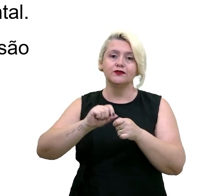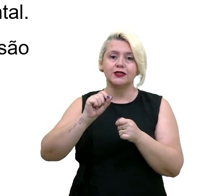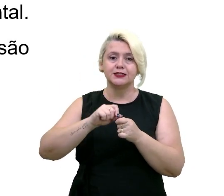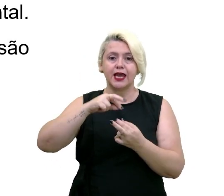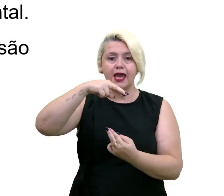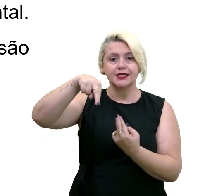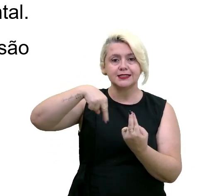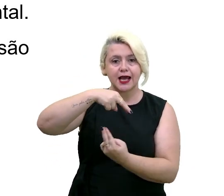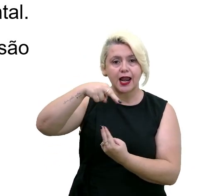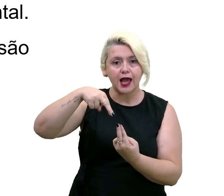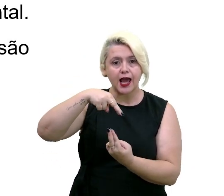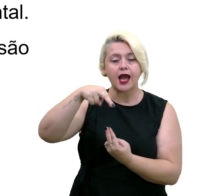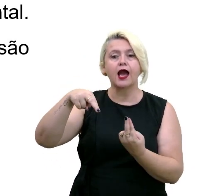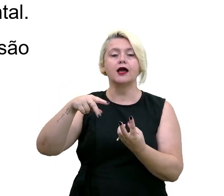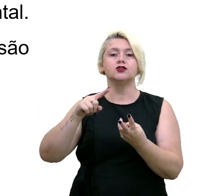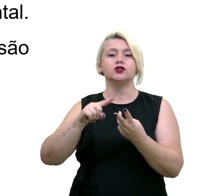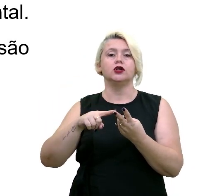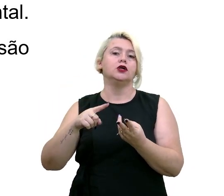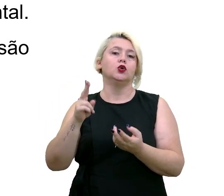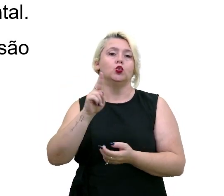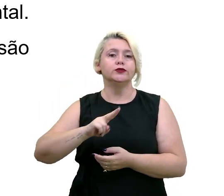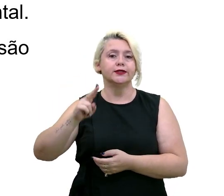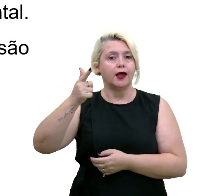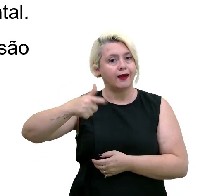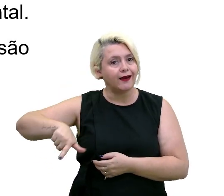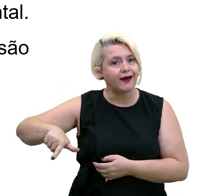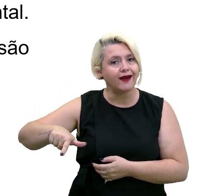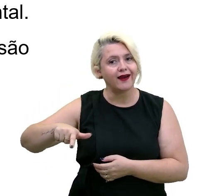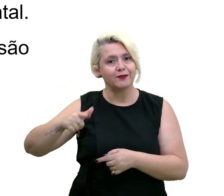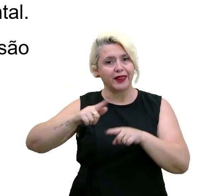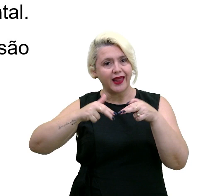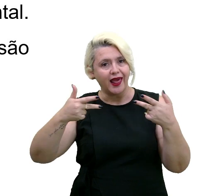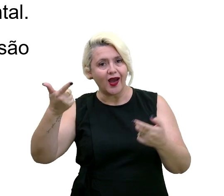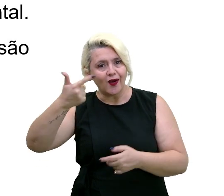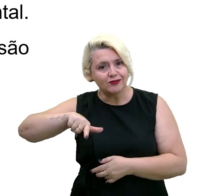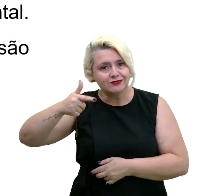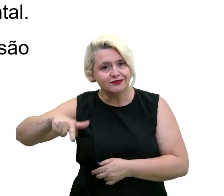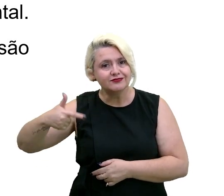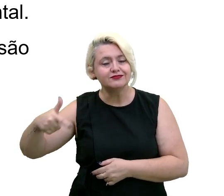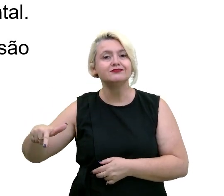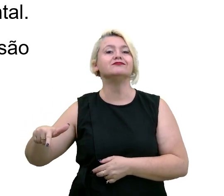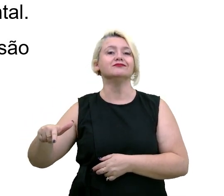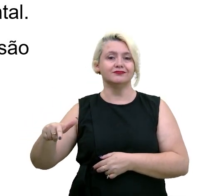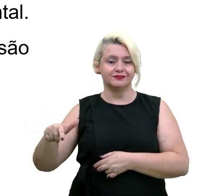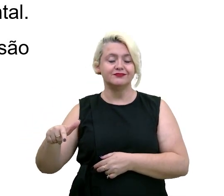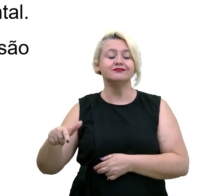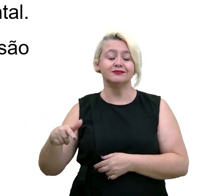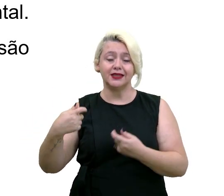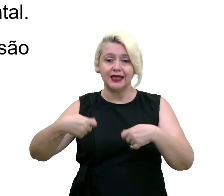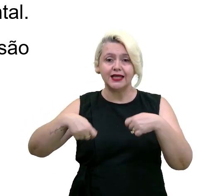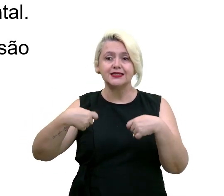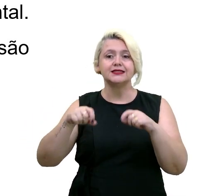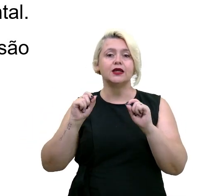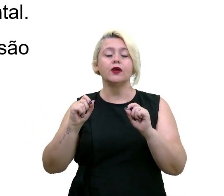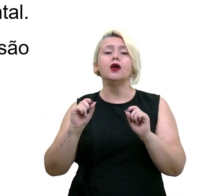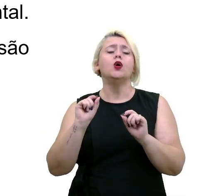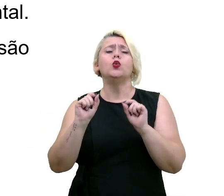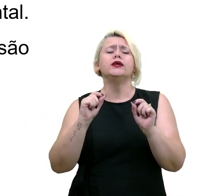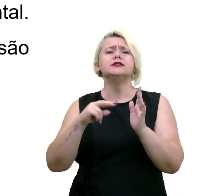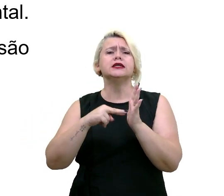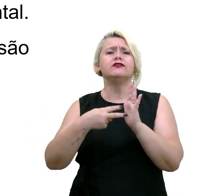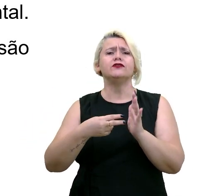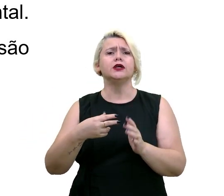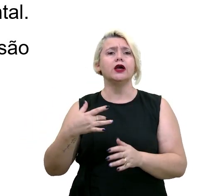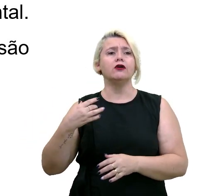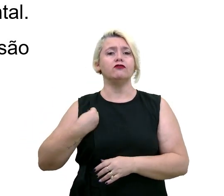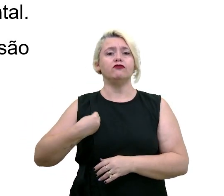reciclagem, reutilização, compostagem são necessárias, né? O que seria um estilo de vida